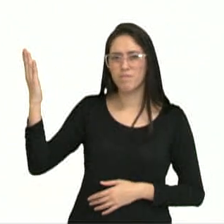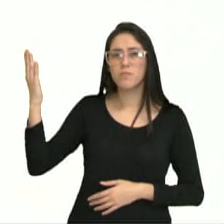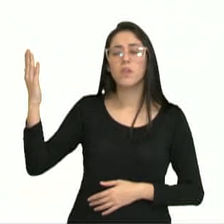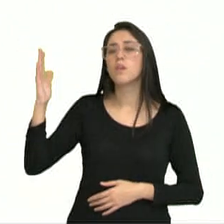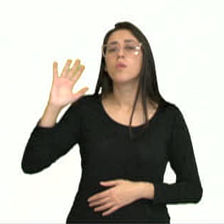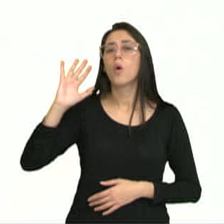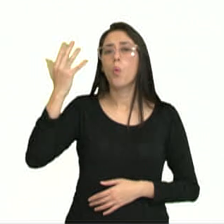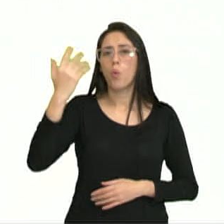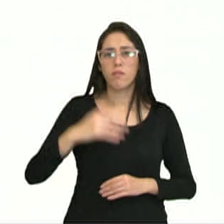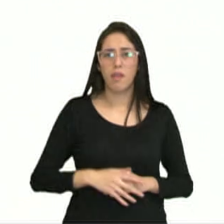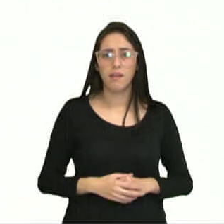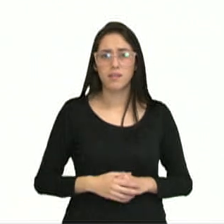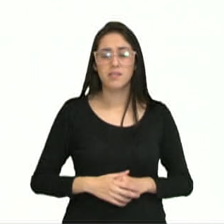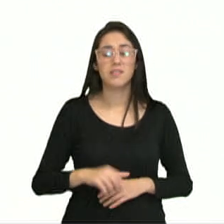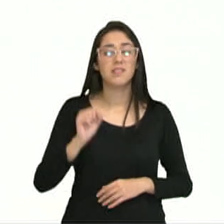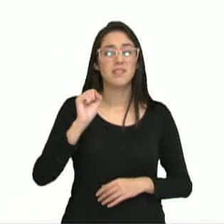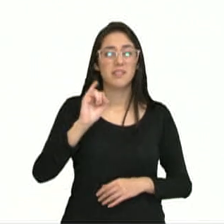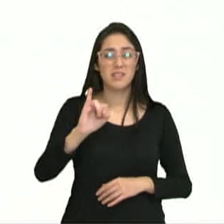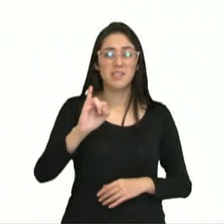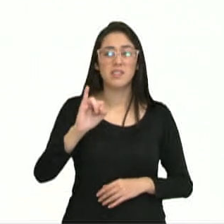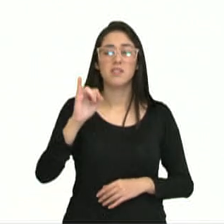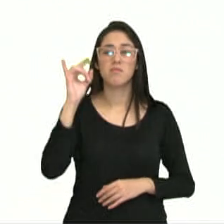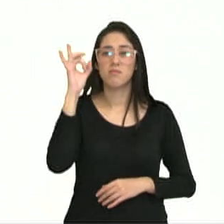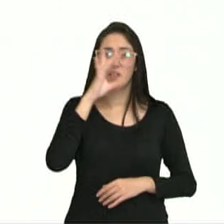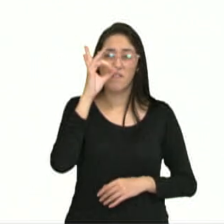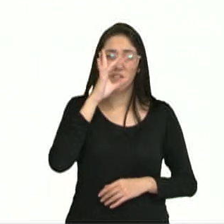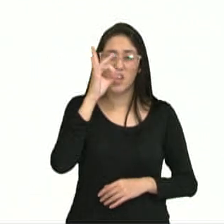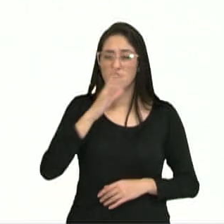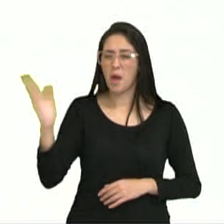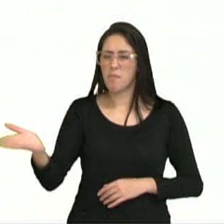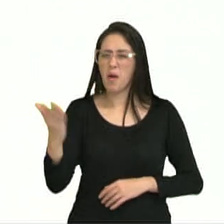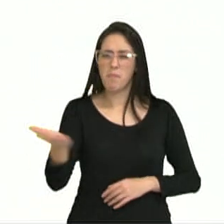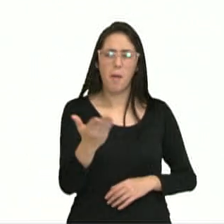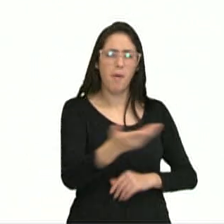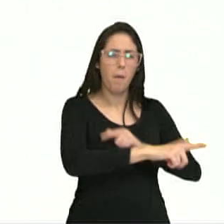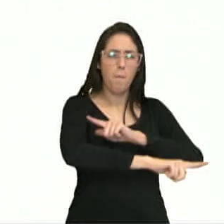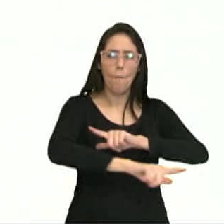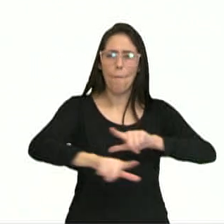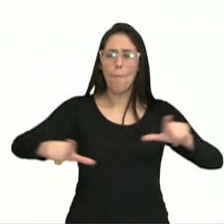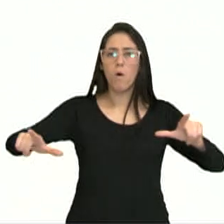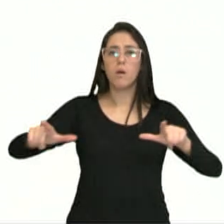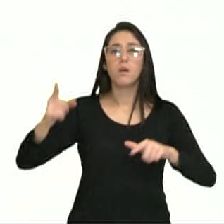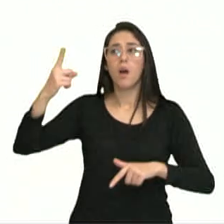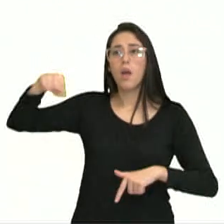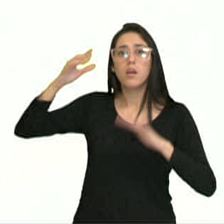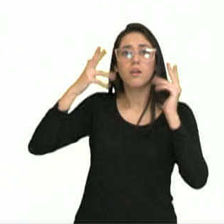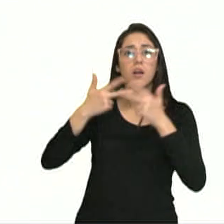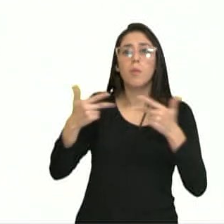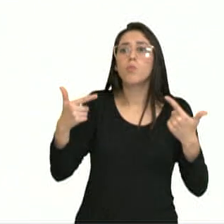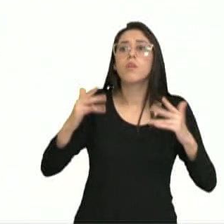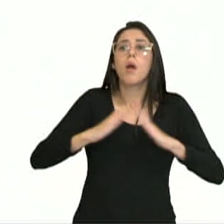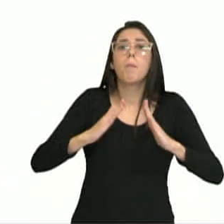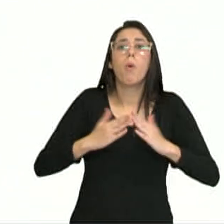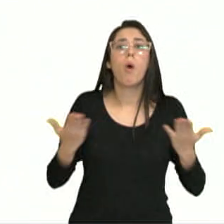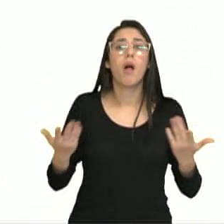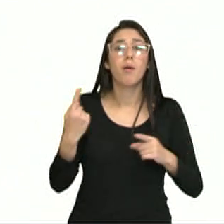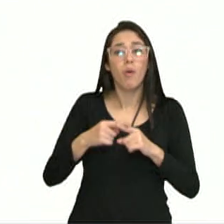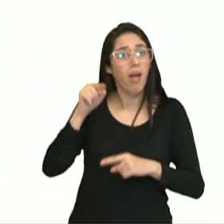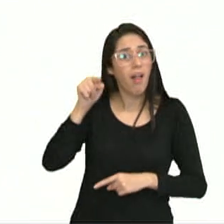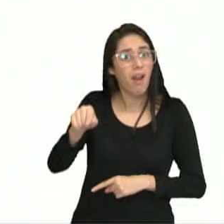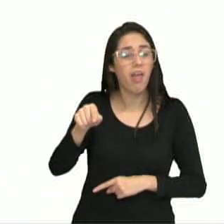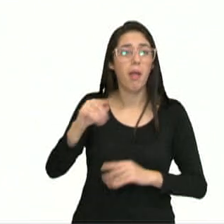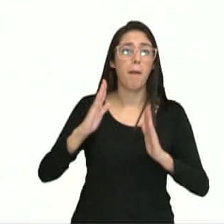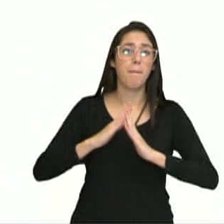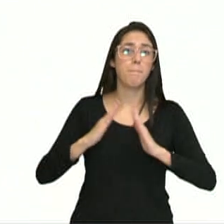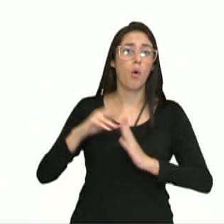momento que grande parte da vegetação é retirada, os animais ficam sem moradia, porque aquela é a moradia deles. Beleza?